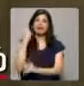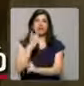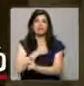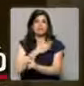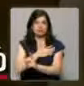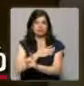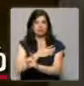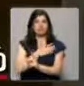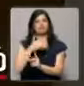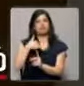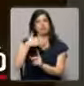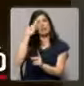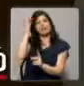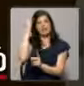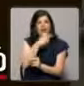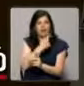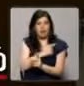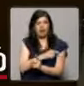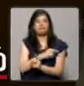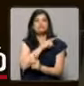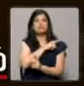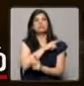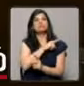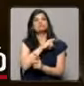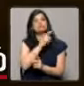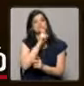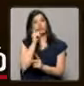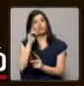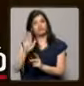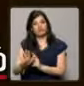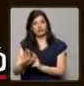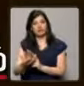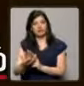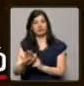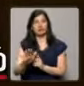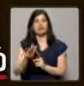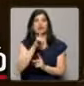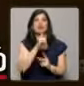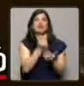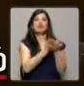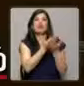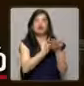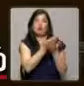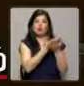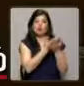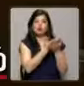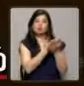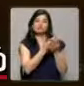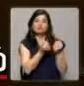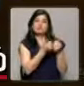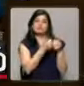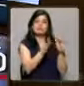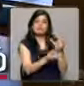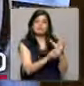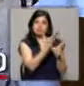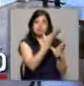receber uma solução integrada. Portanto, ficam na incubadora, e portanto têm apoio ao desenvolvimento do seu negócio, e ficam aqui alojados, e enquanto estão aqui na cidade de Lisboa, têm